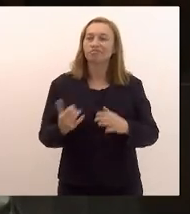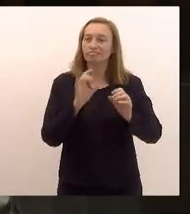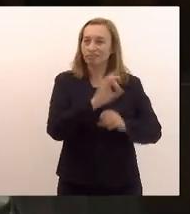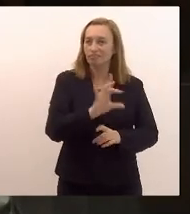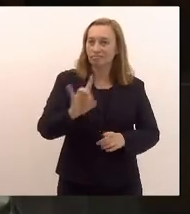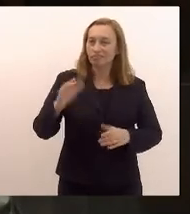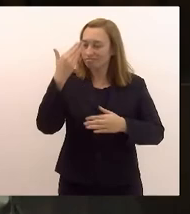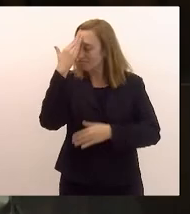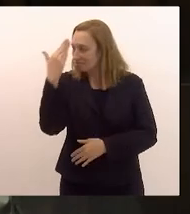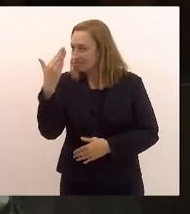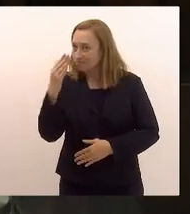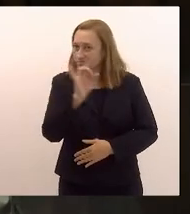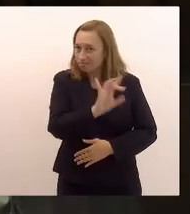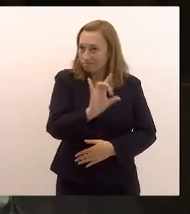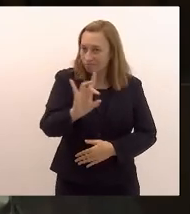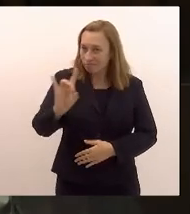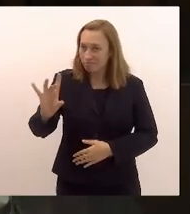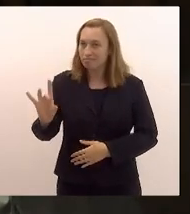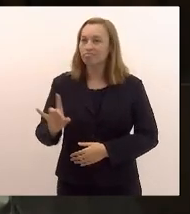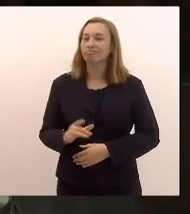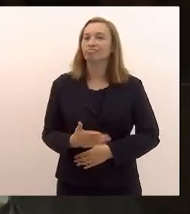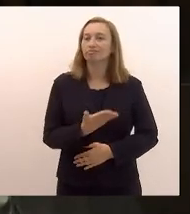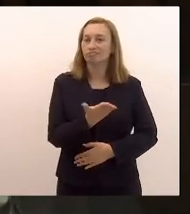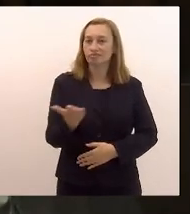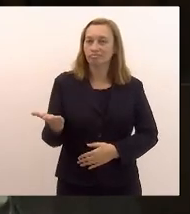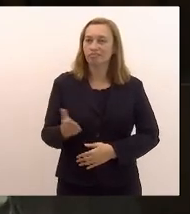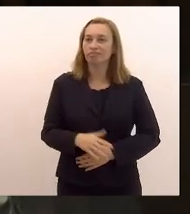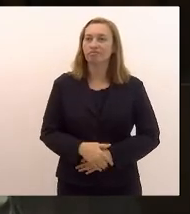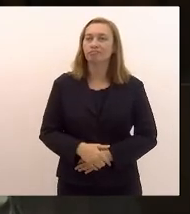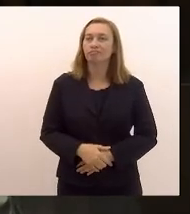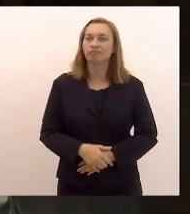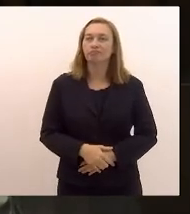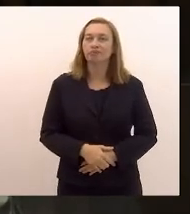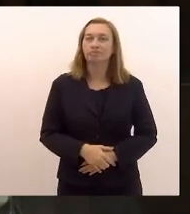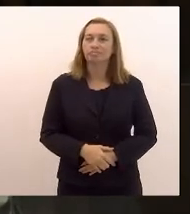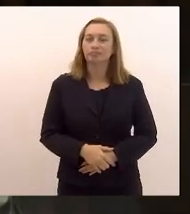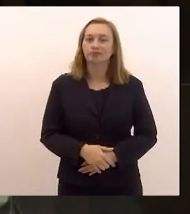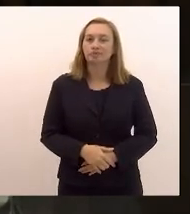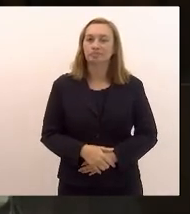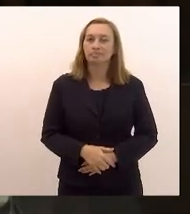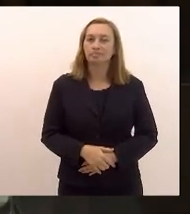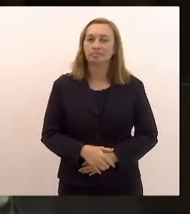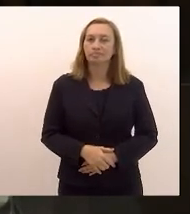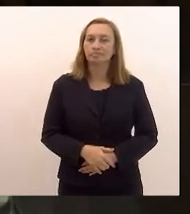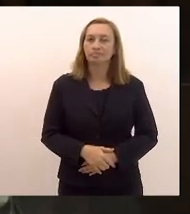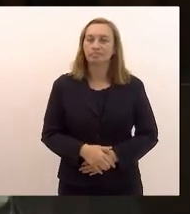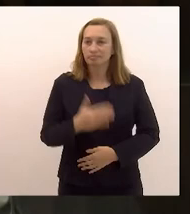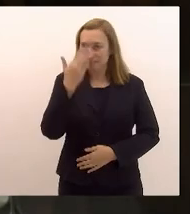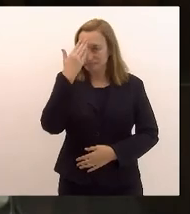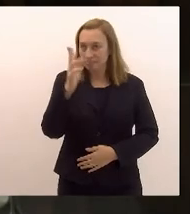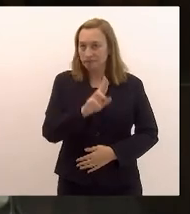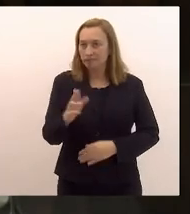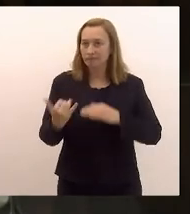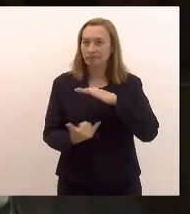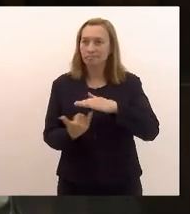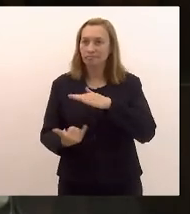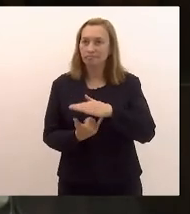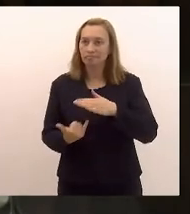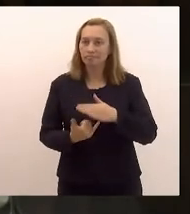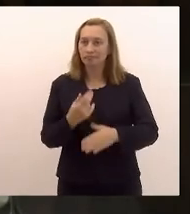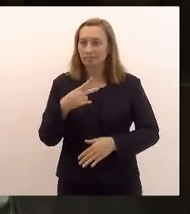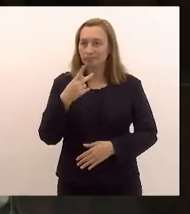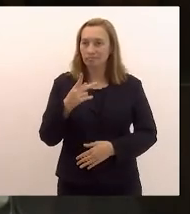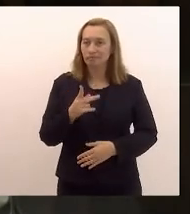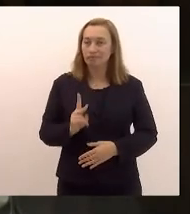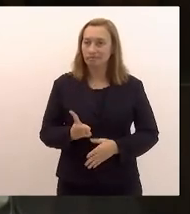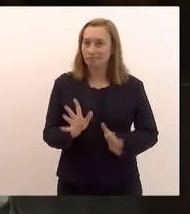integrantes fazer um agradecimento a cada um dos seus integrantes A Oi e um agradecimento aqui em nome da inscrição eu tô falo